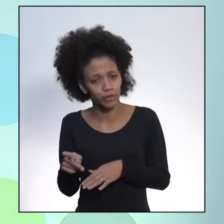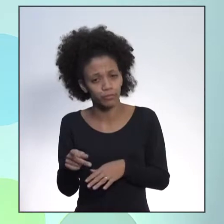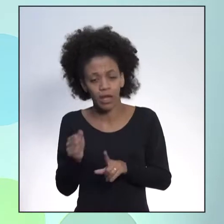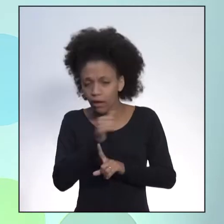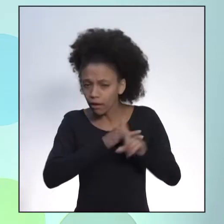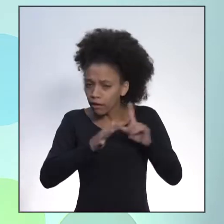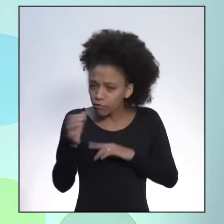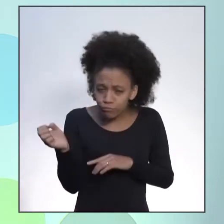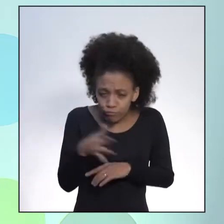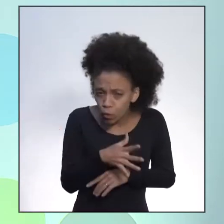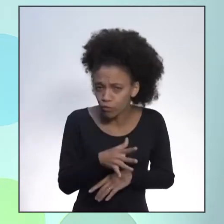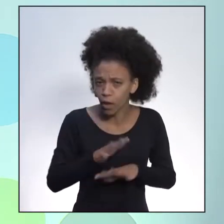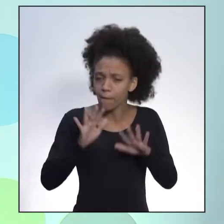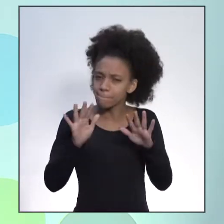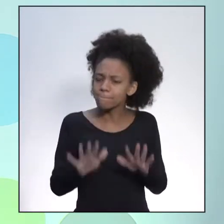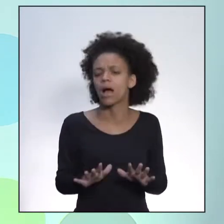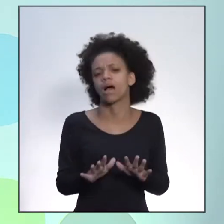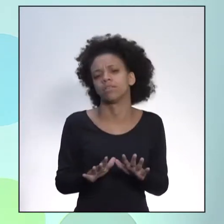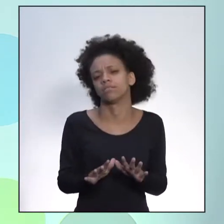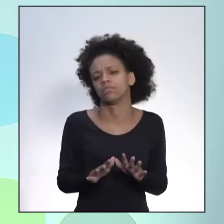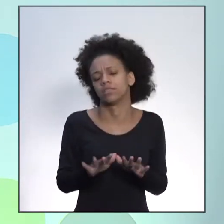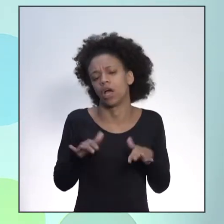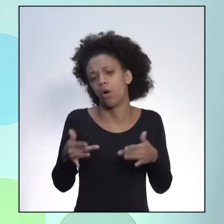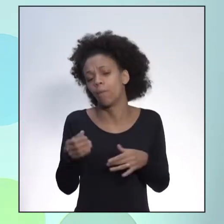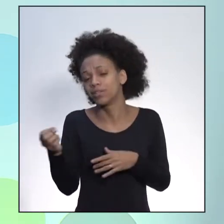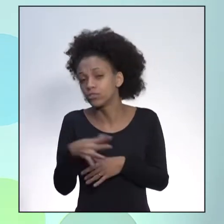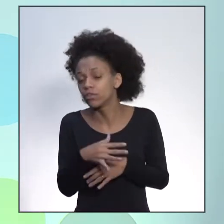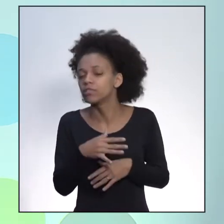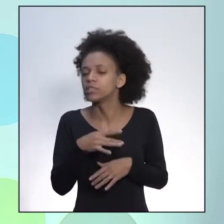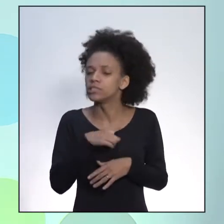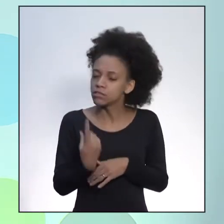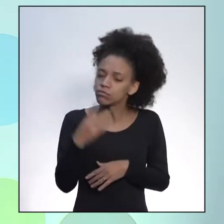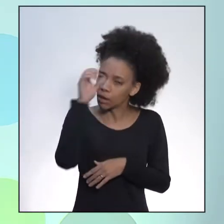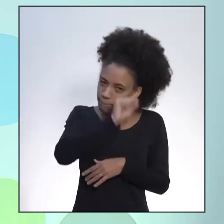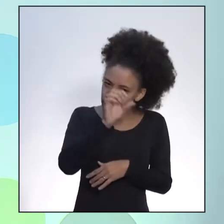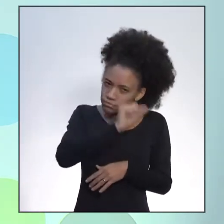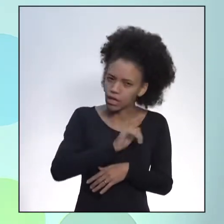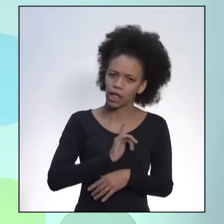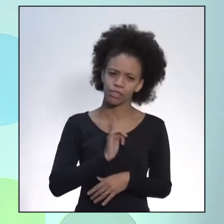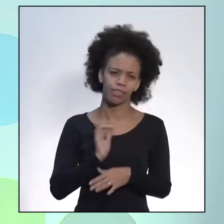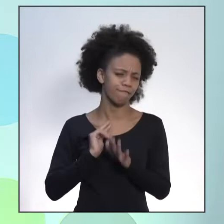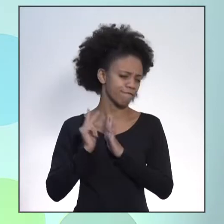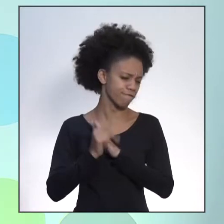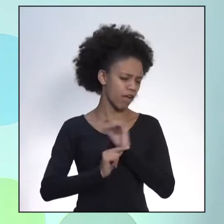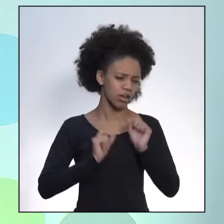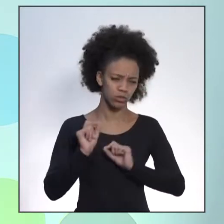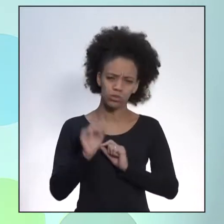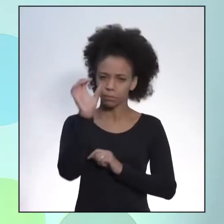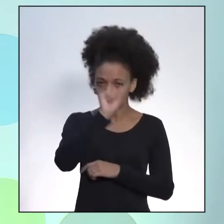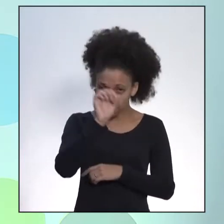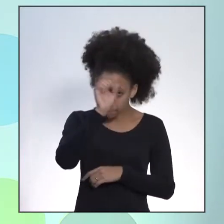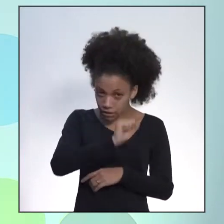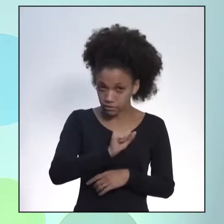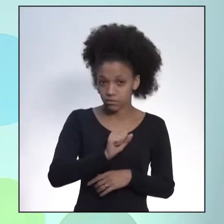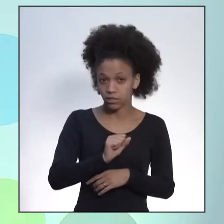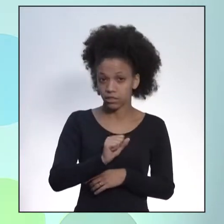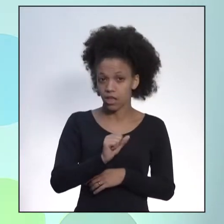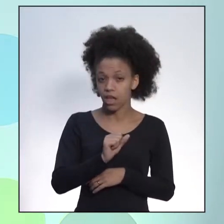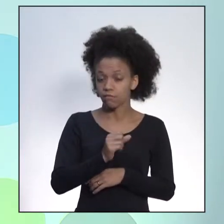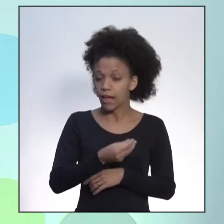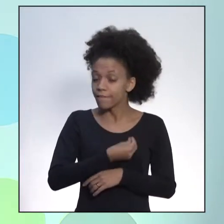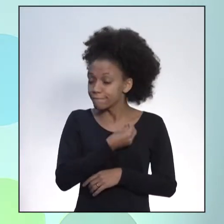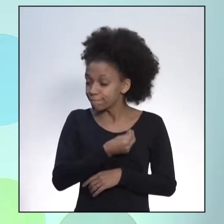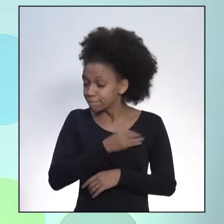sociedade. E como é novo, a gente está aprendendo. Então, a gente tem muita coisa ainda para aprender, tem muitas